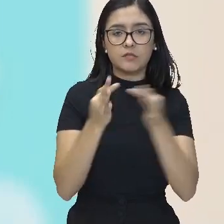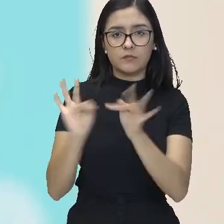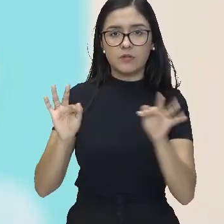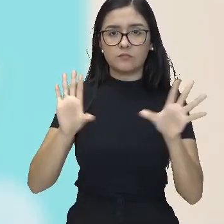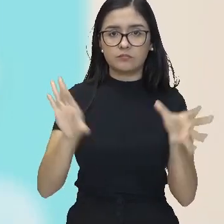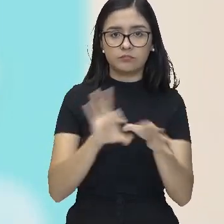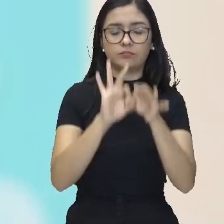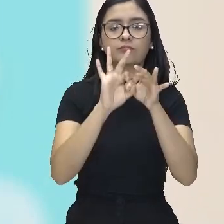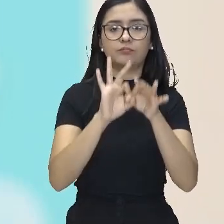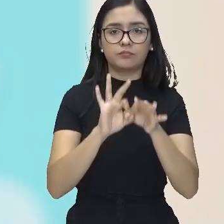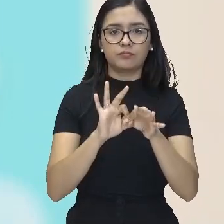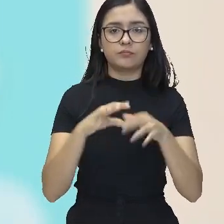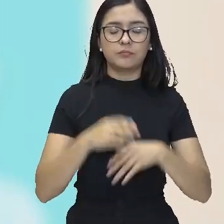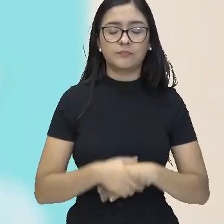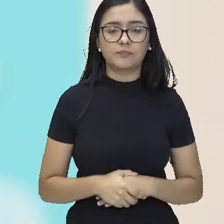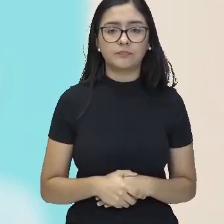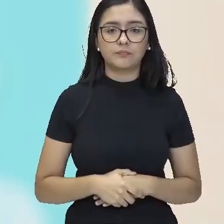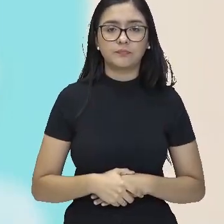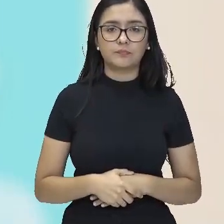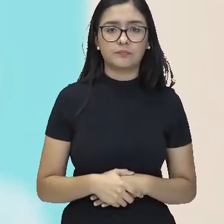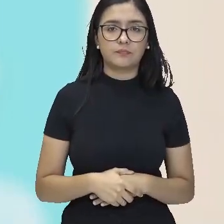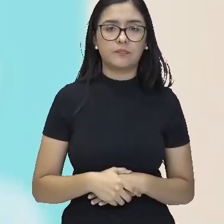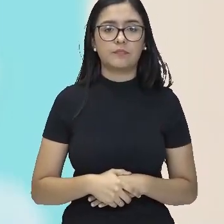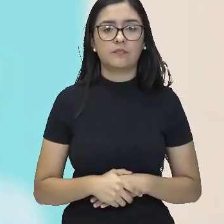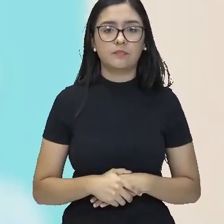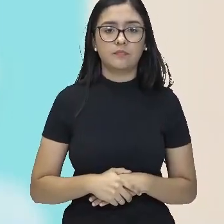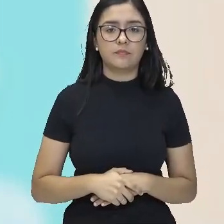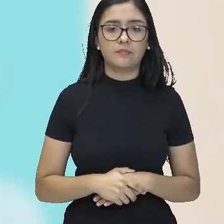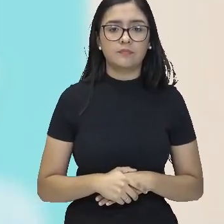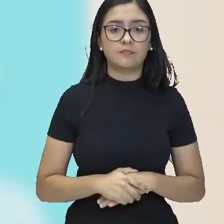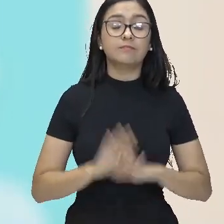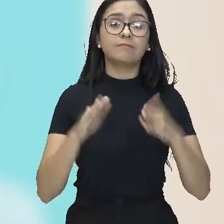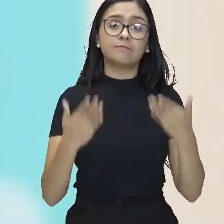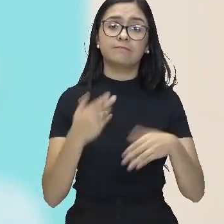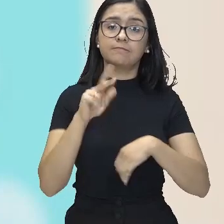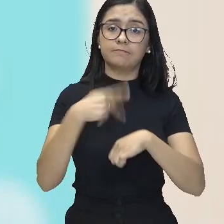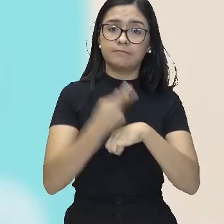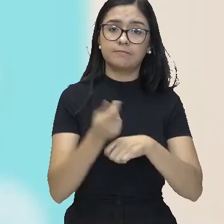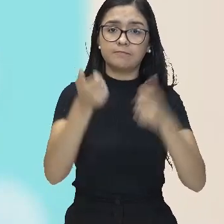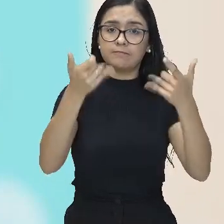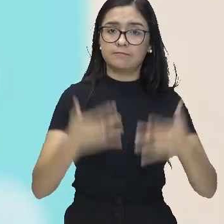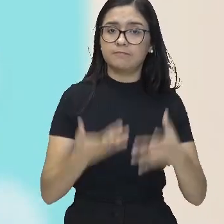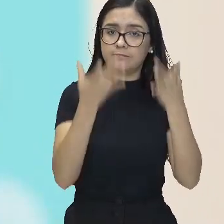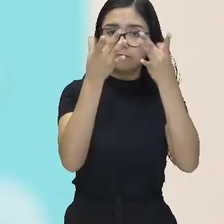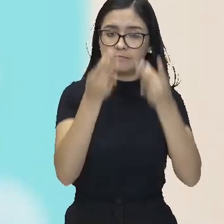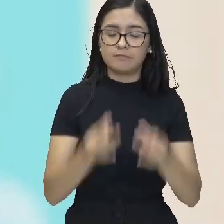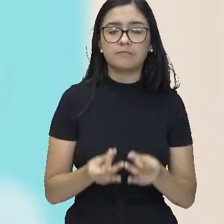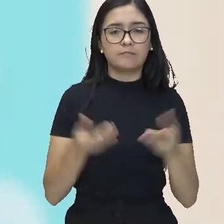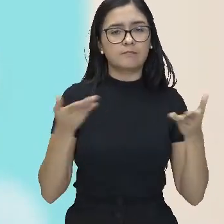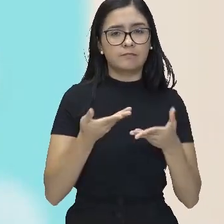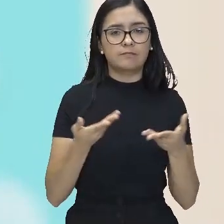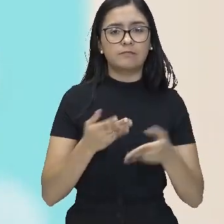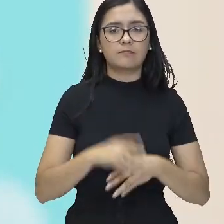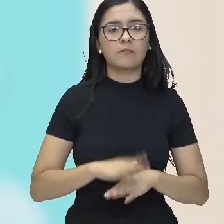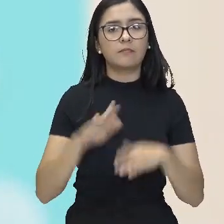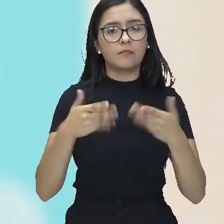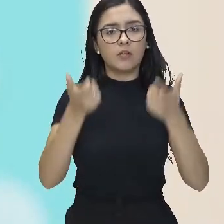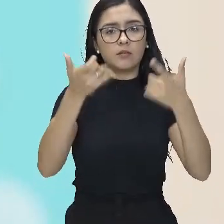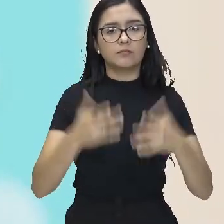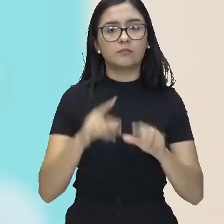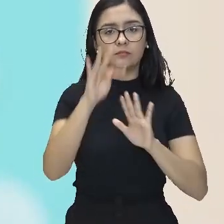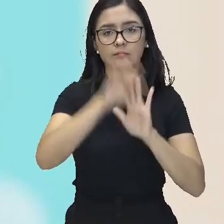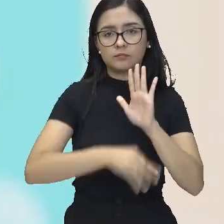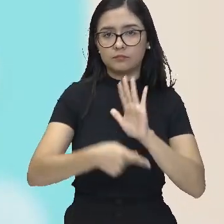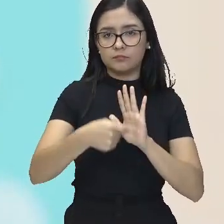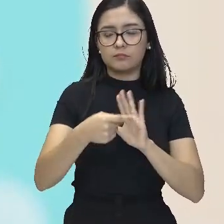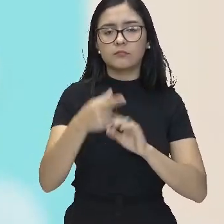a outra oração subordinada. Mas isso aqui a gente vai compreender depois, tá? Eu só quero falar para vocês que o texto,